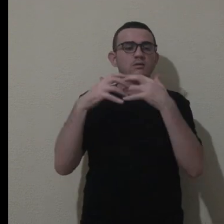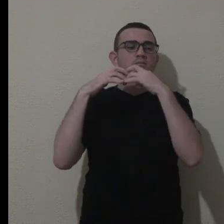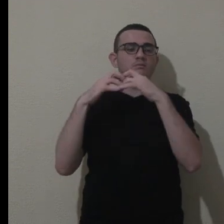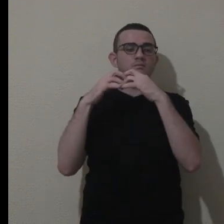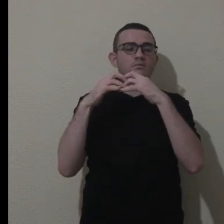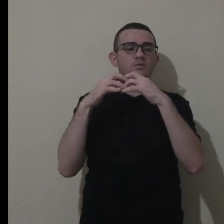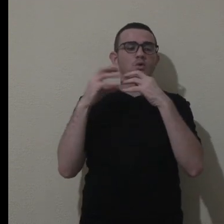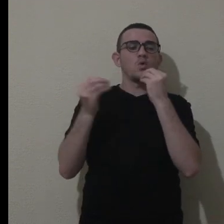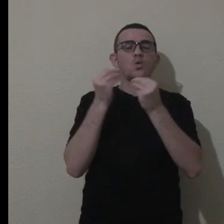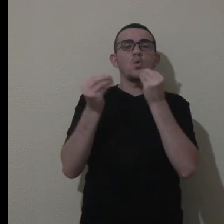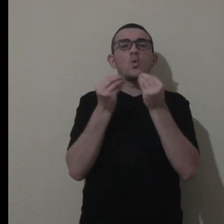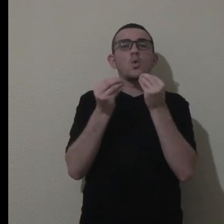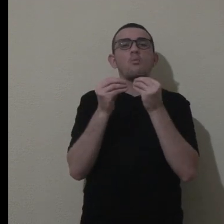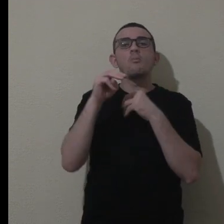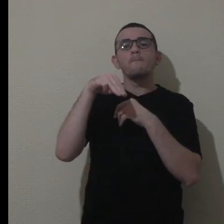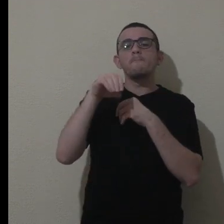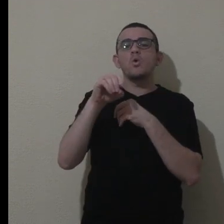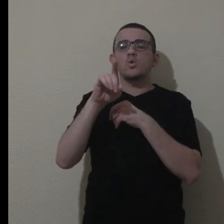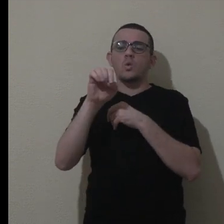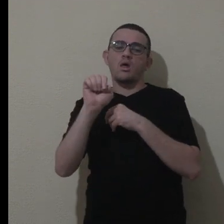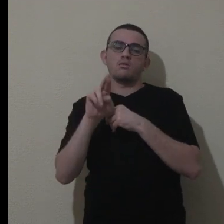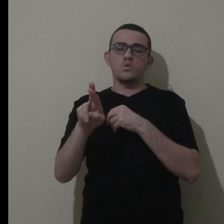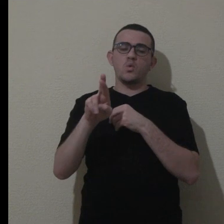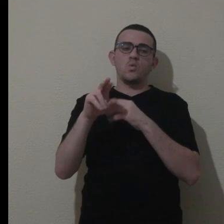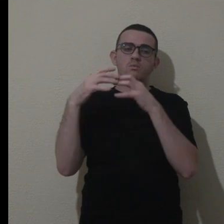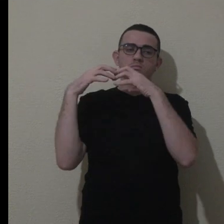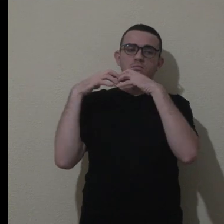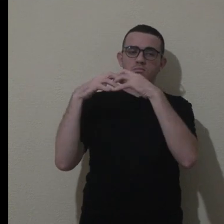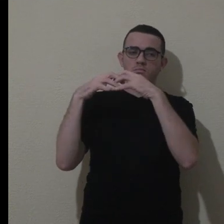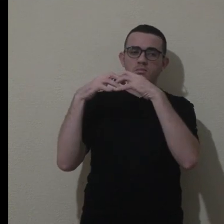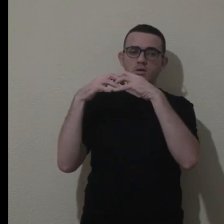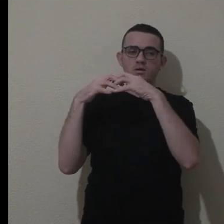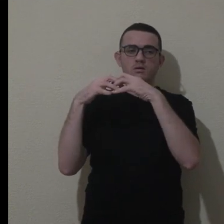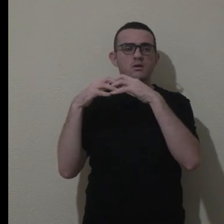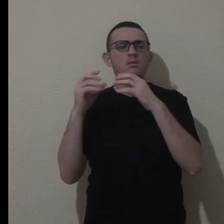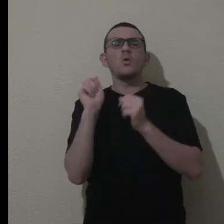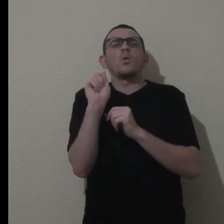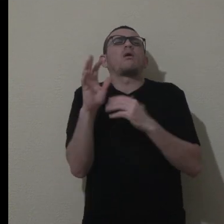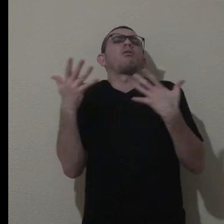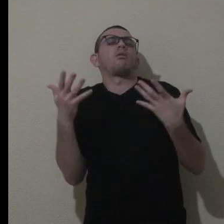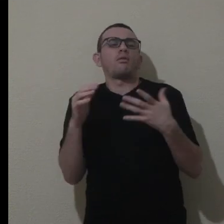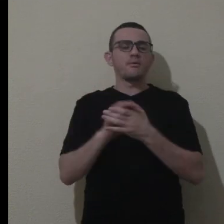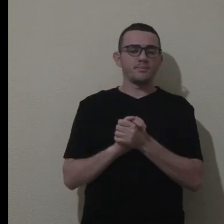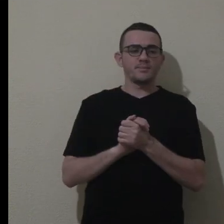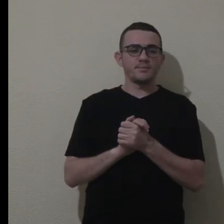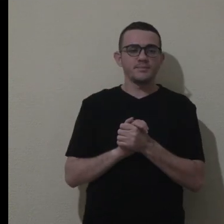cerebral como modulador, né, do cérebro. Como que você fala? Mas o que é